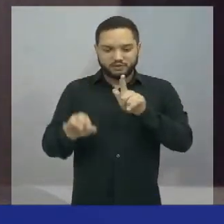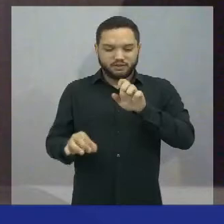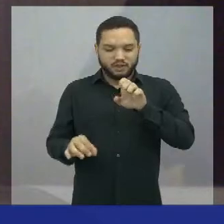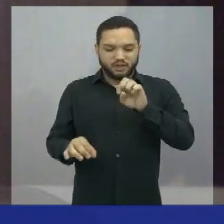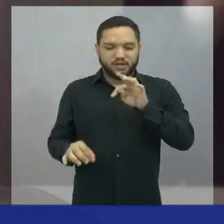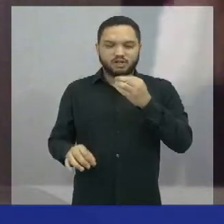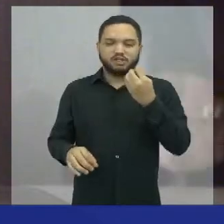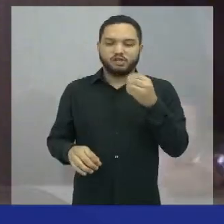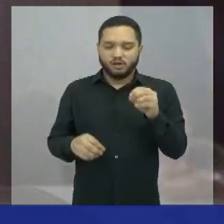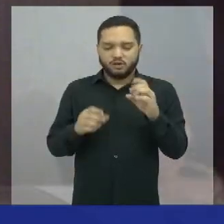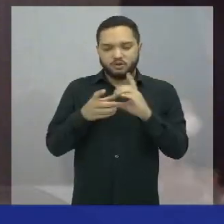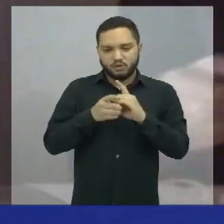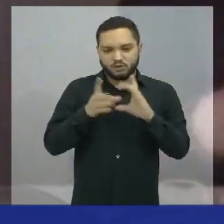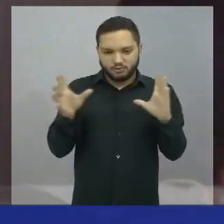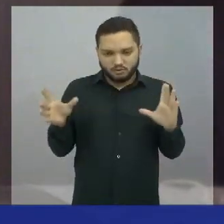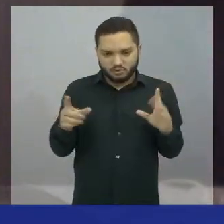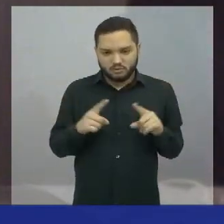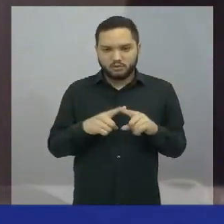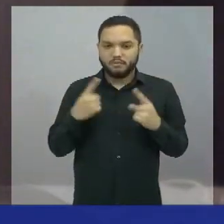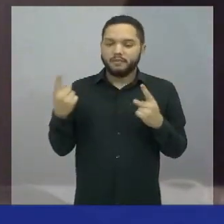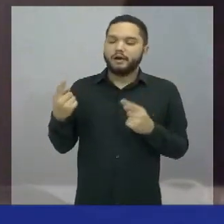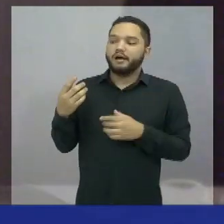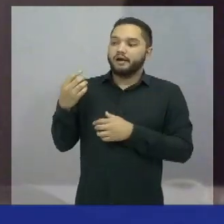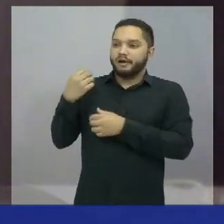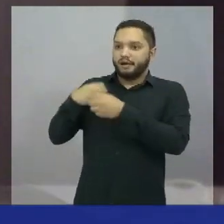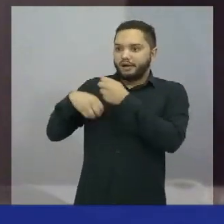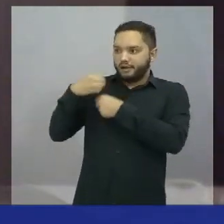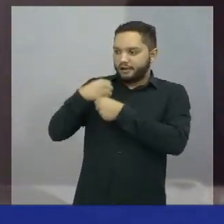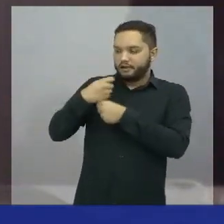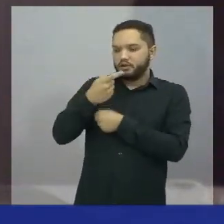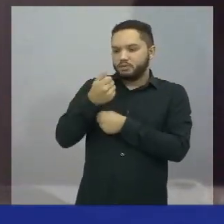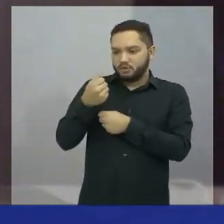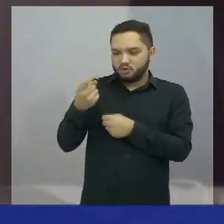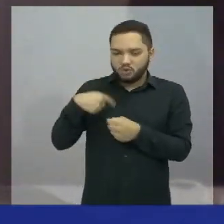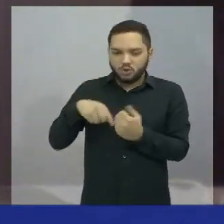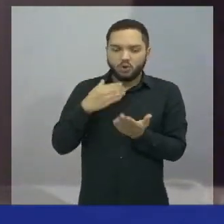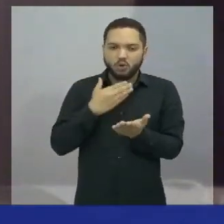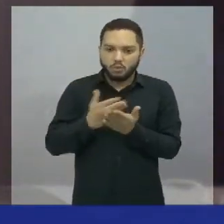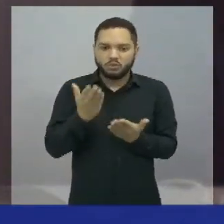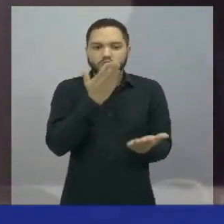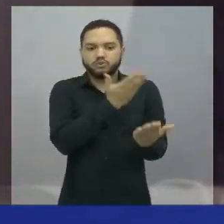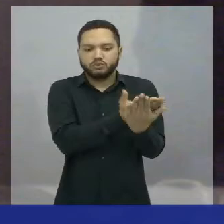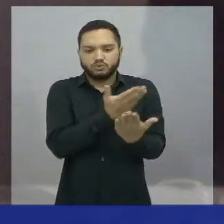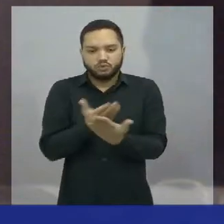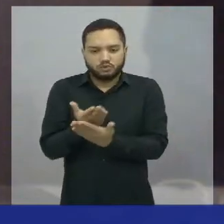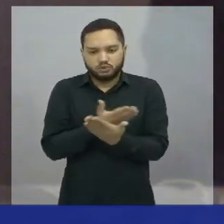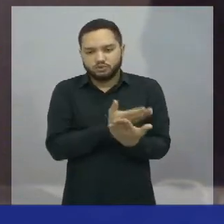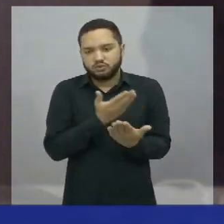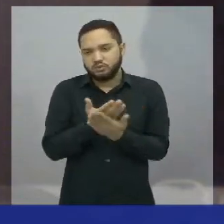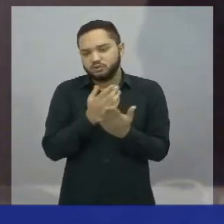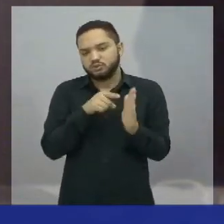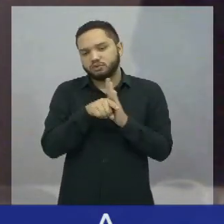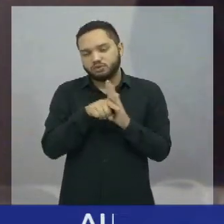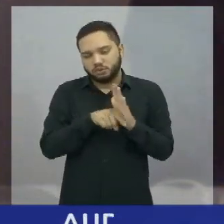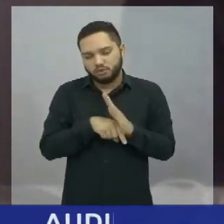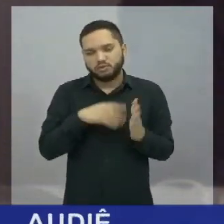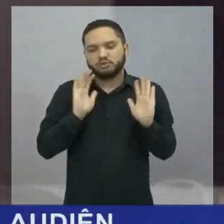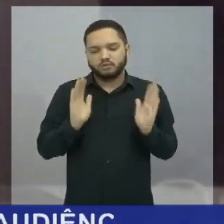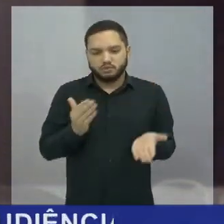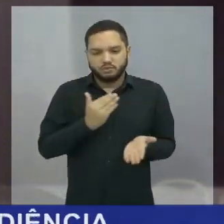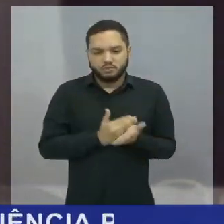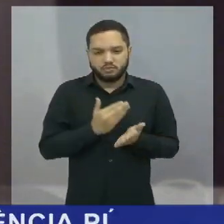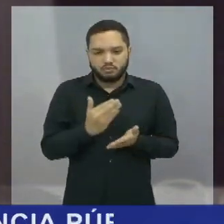Claro que nós já observamos desde 2001, desde que o Estatuto da Cidade foi publicado, todos esses mecanismos de